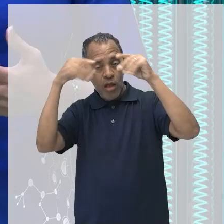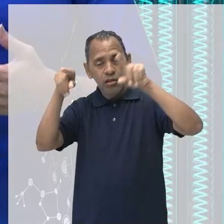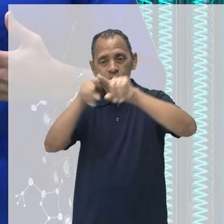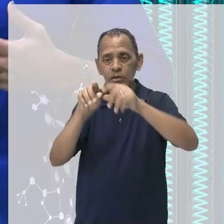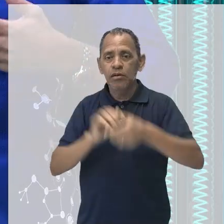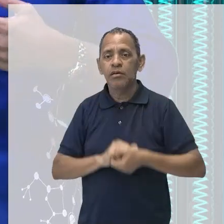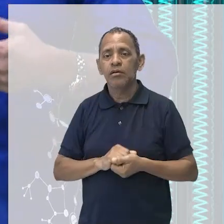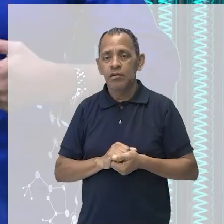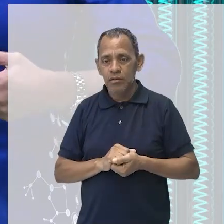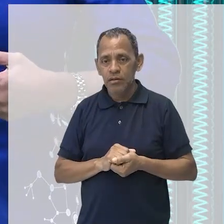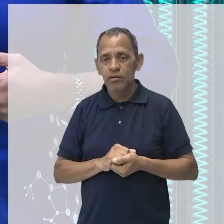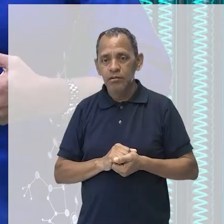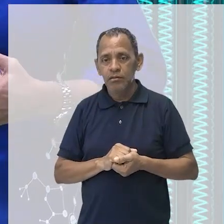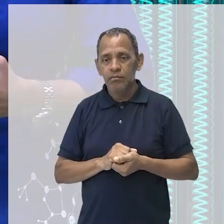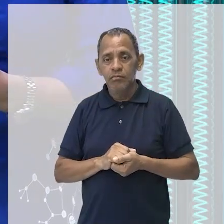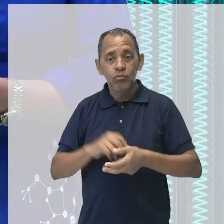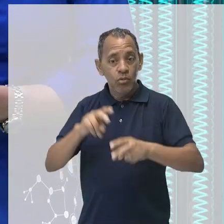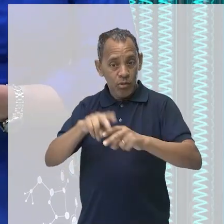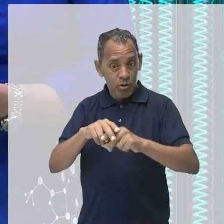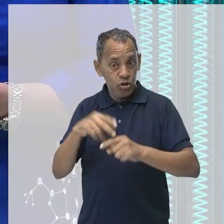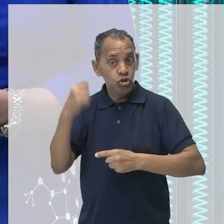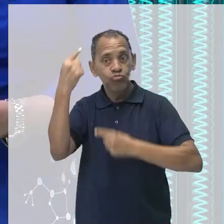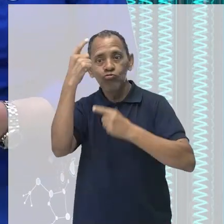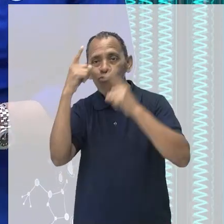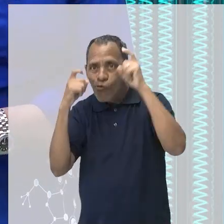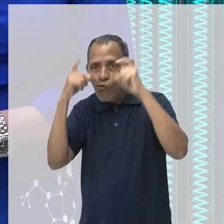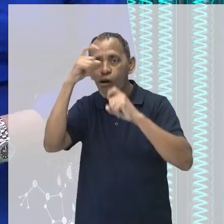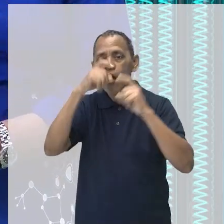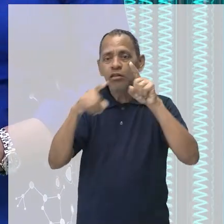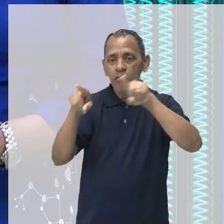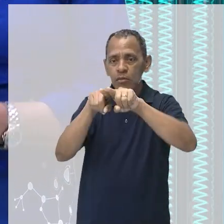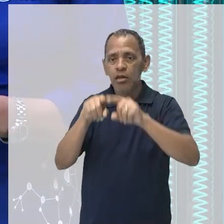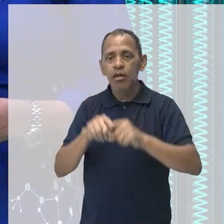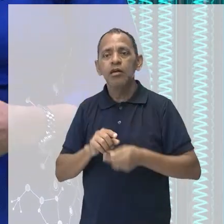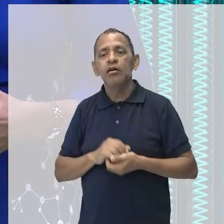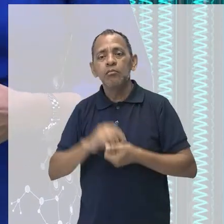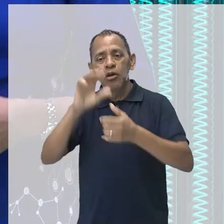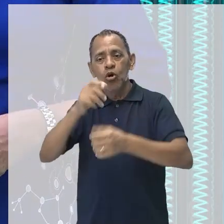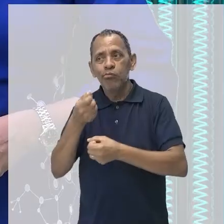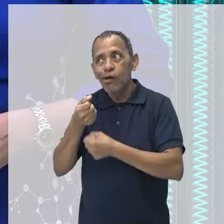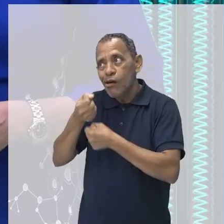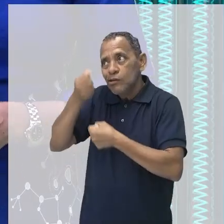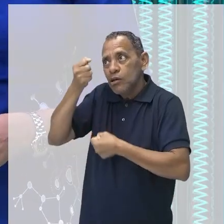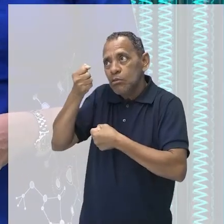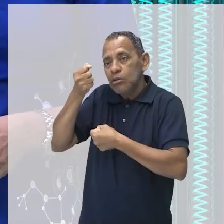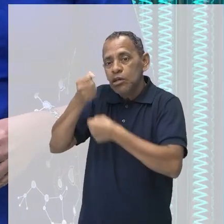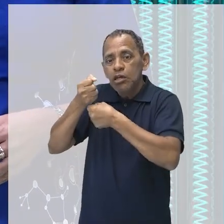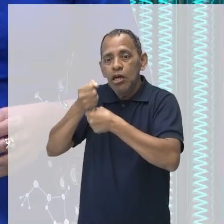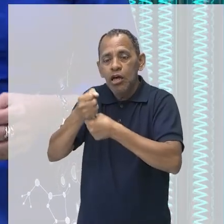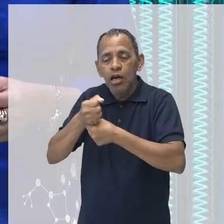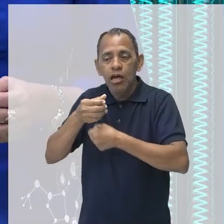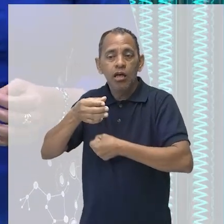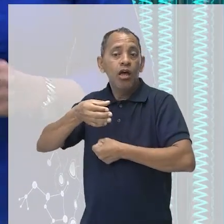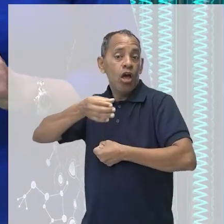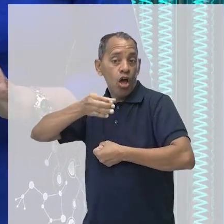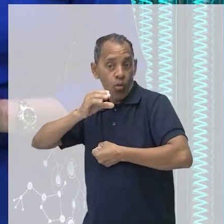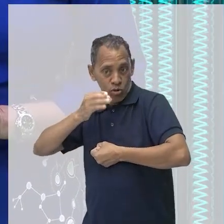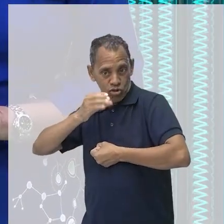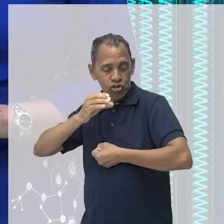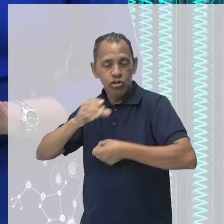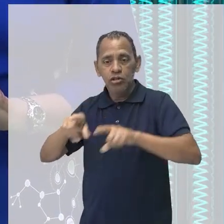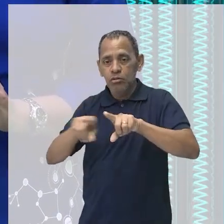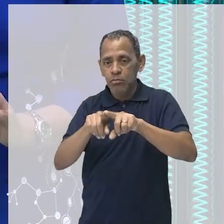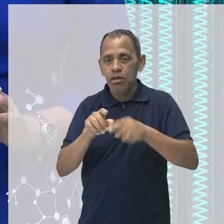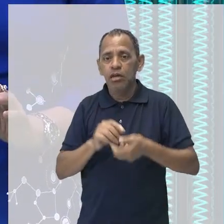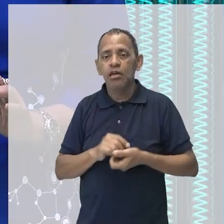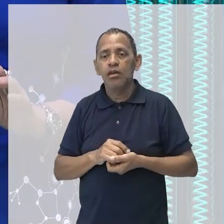da abstração ali, através do gesto, ele pegou objetos ali como sombrinha, a xícara, como estava bebendo uma